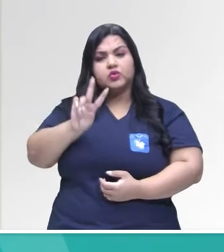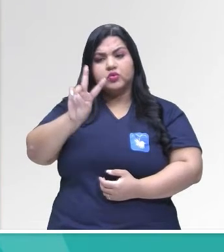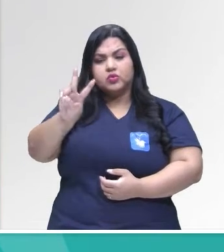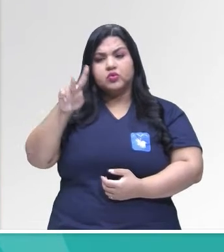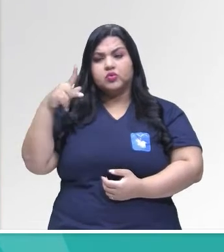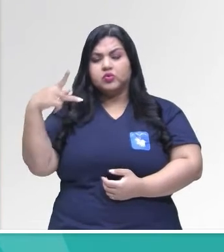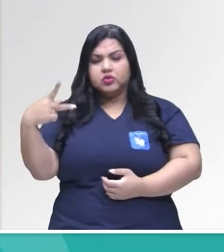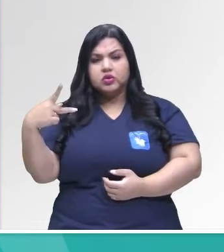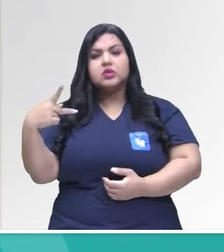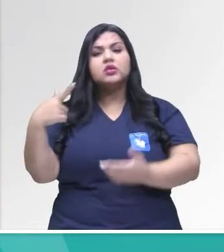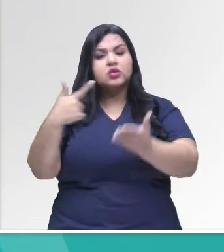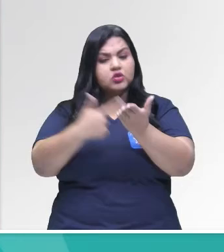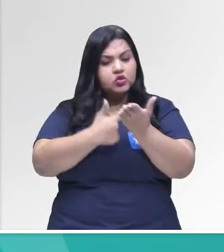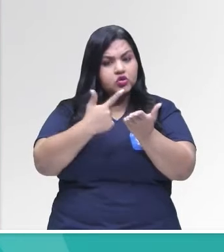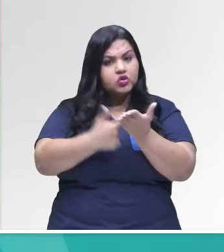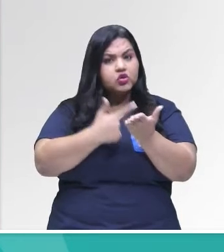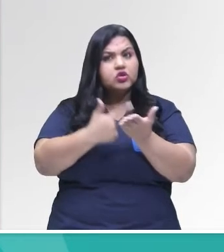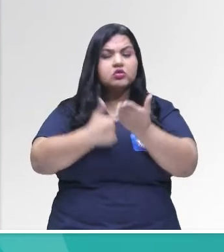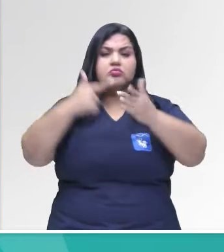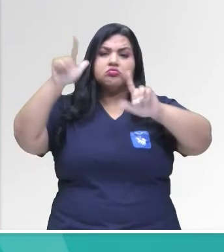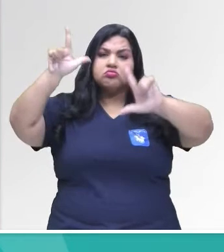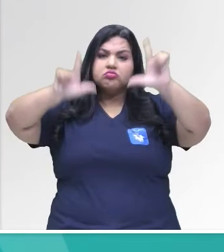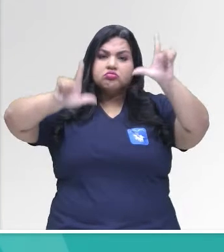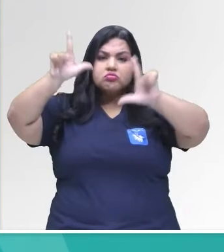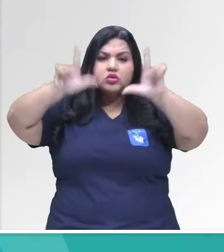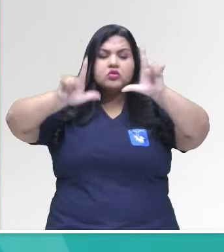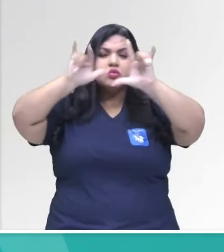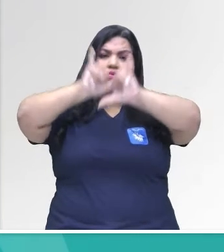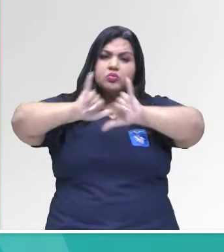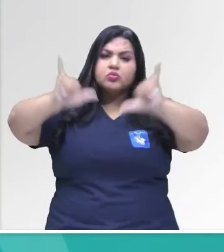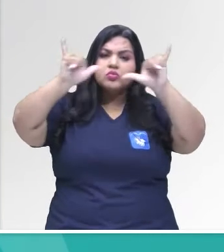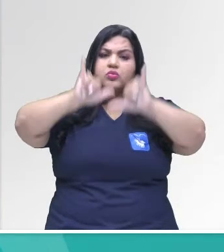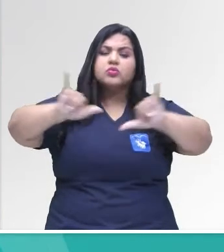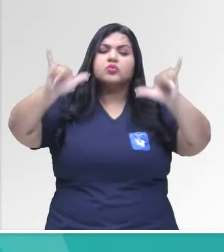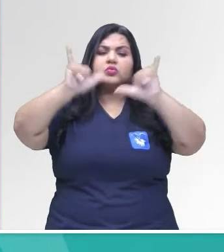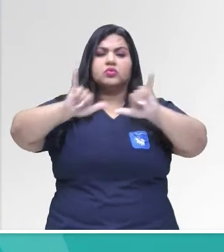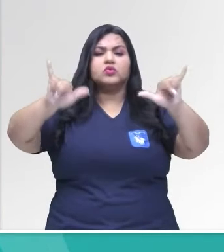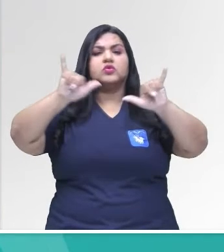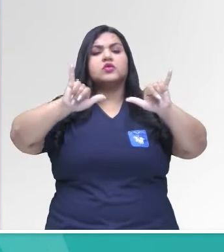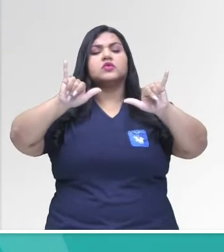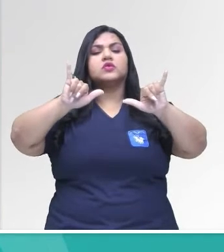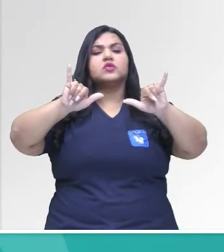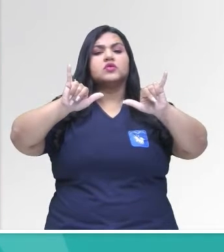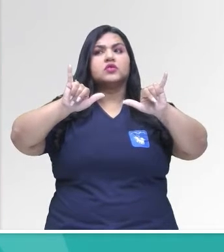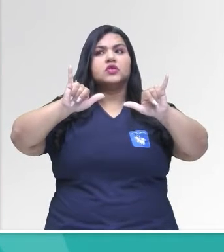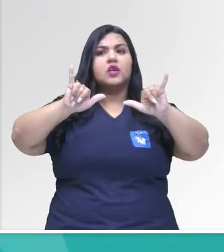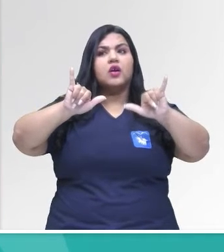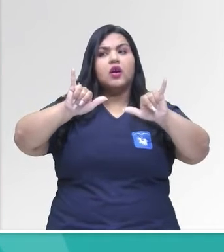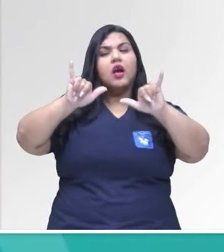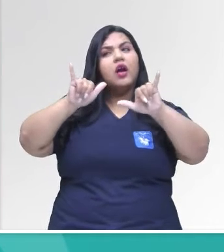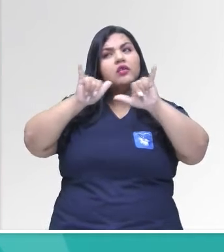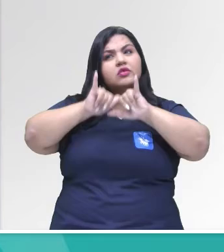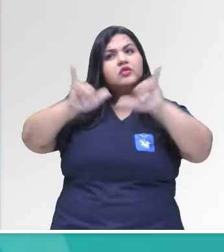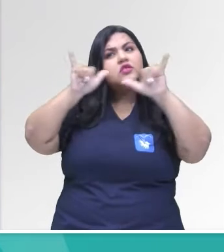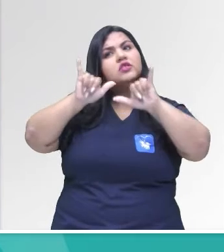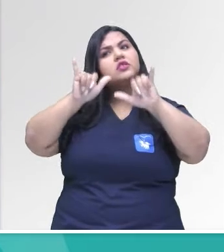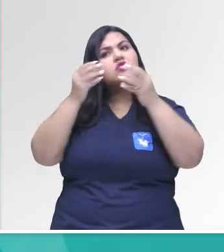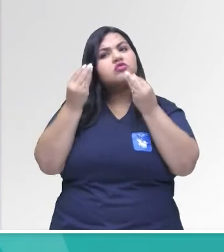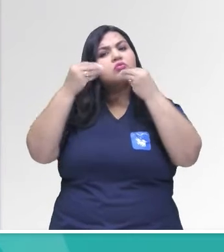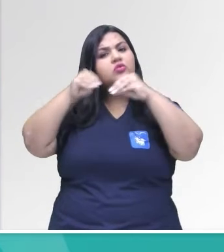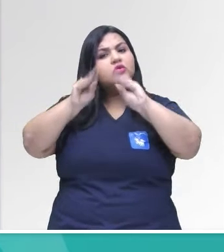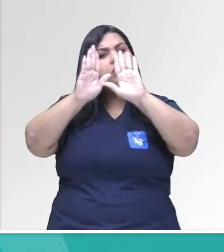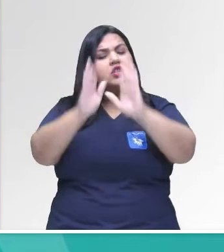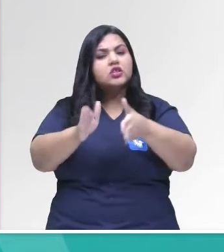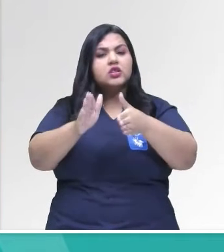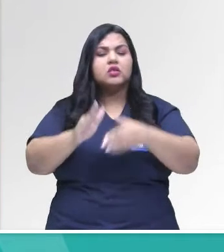passiva nos jornais televisivos, quando eles dão alguma notícia. A notícia foi publicada, o